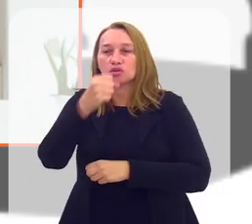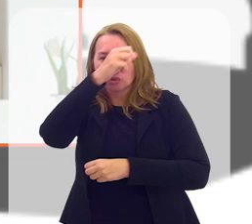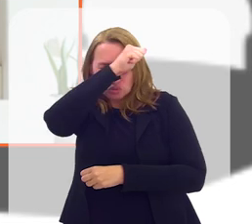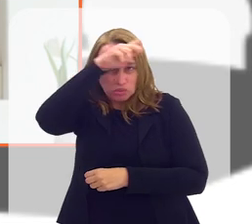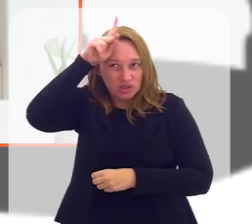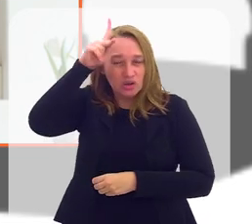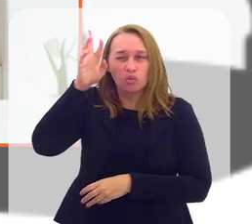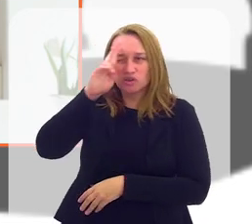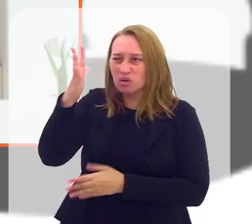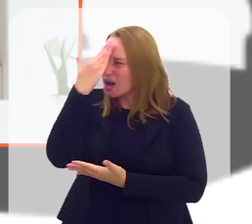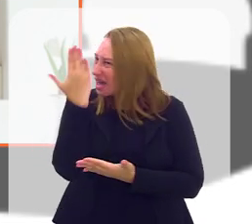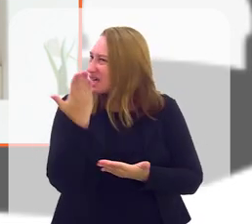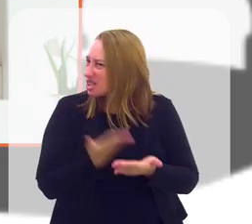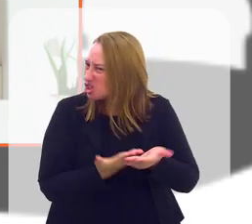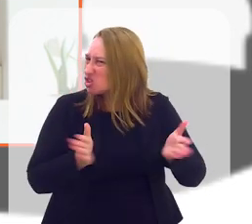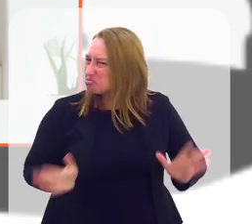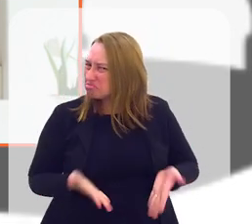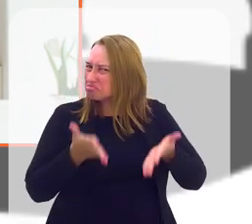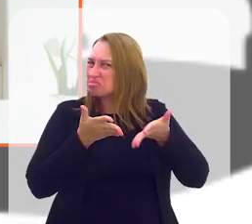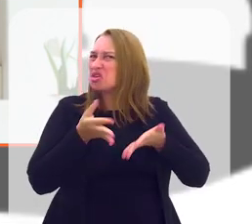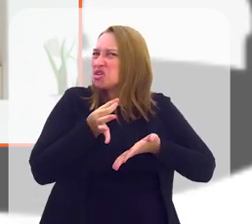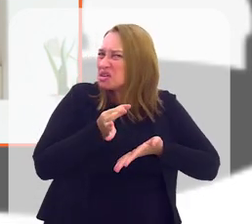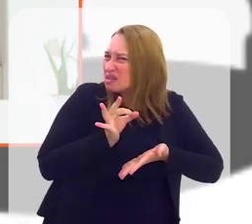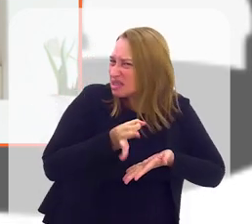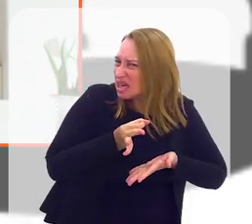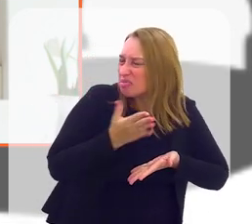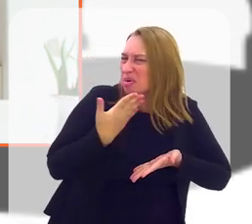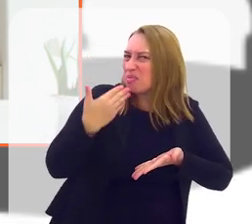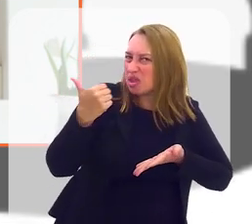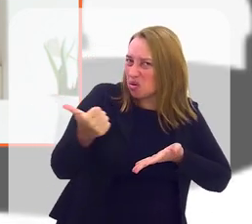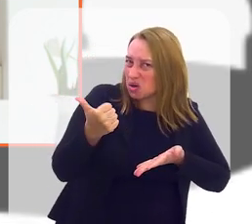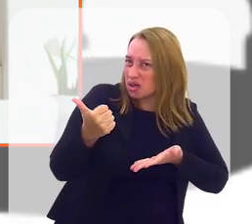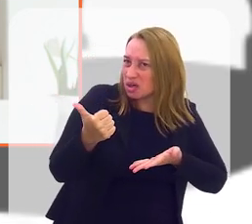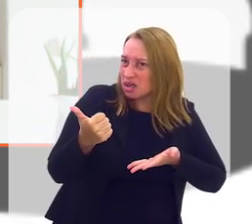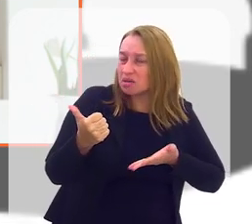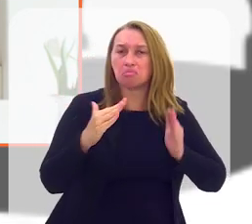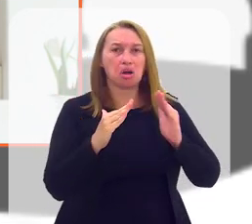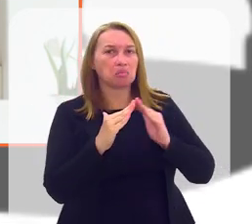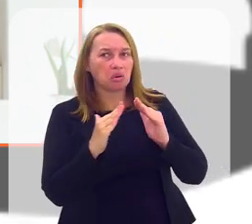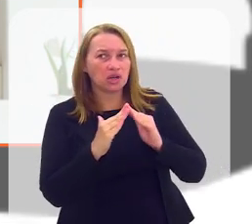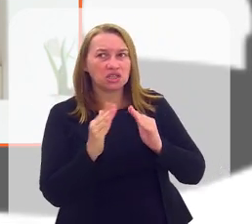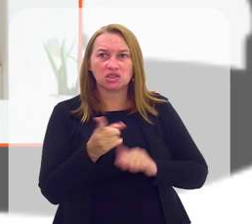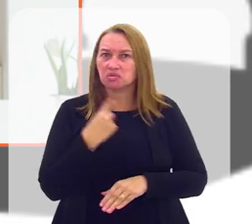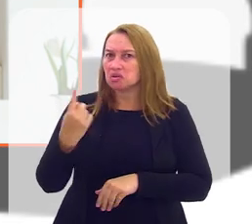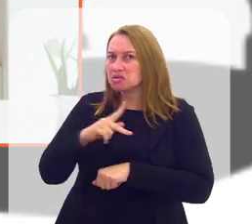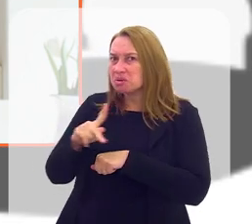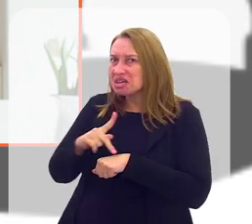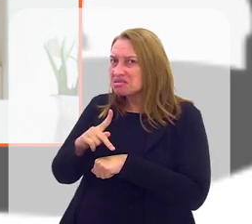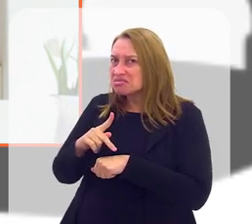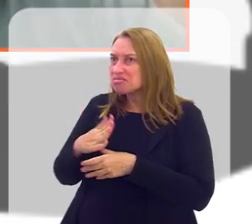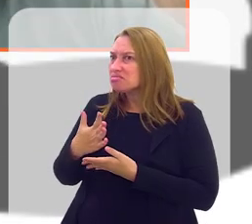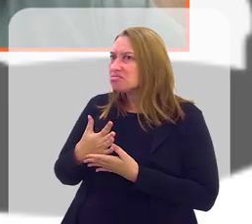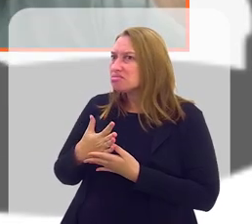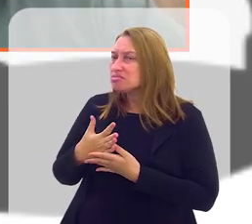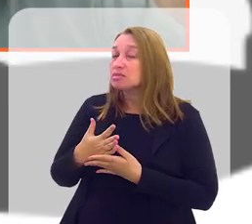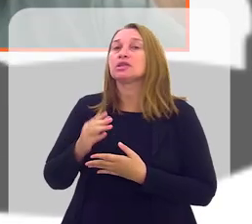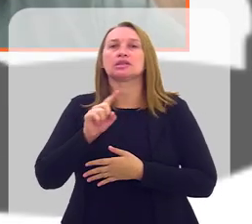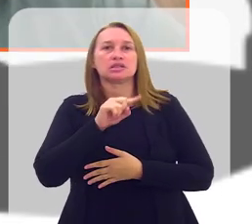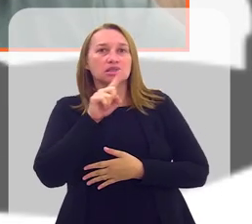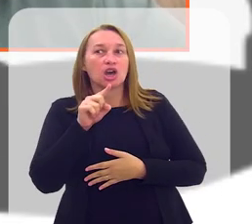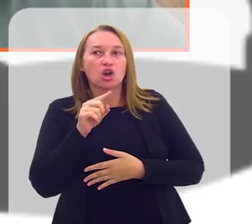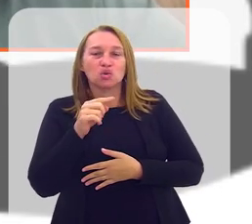nos municípios. O senhor acredita que esse é também um estímulo eficiente para a melhoria da questão da habitação no nosso